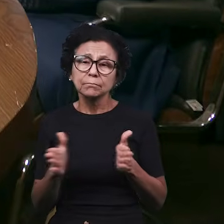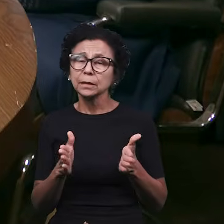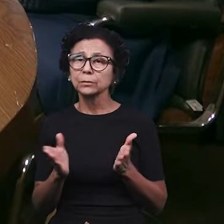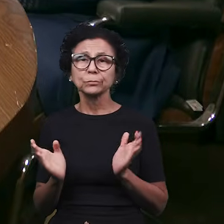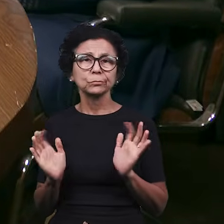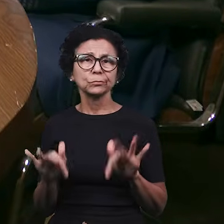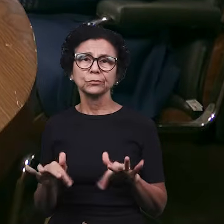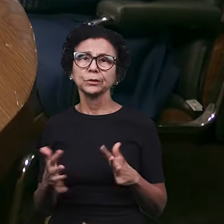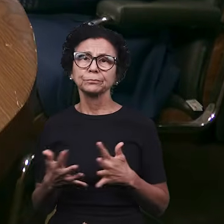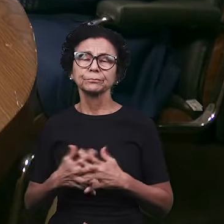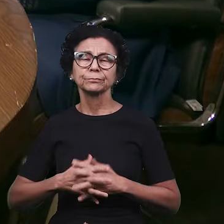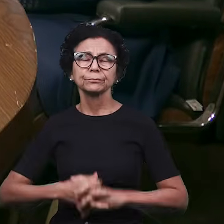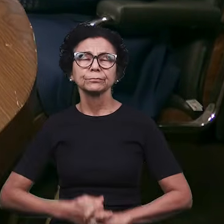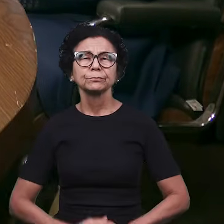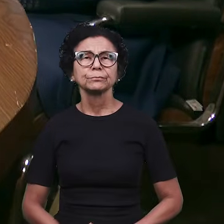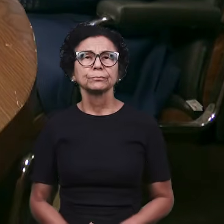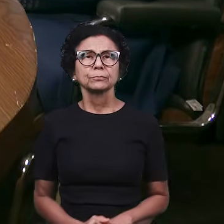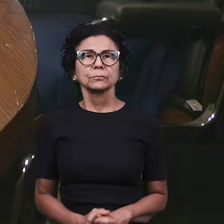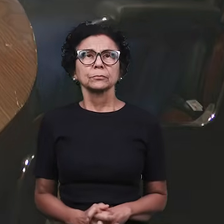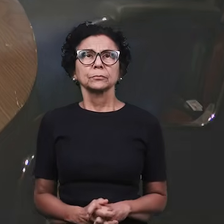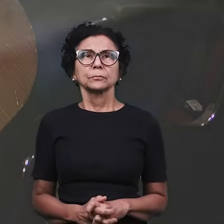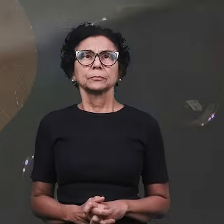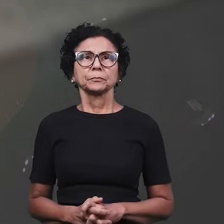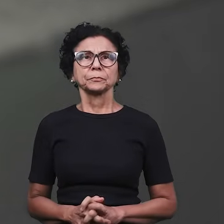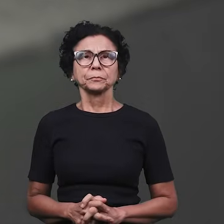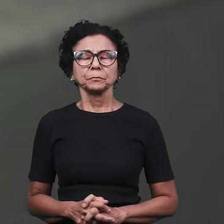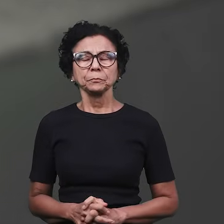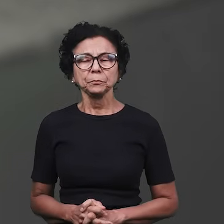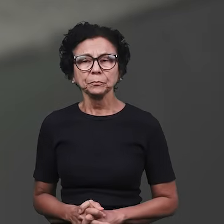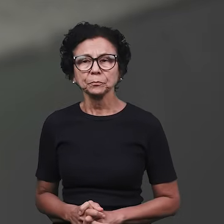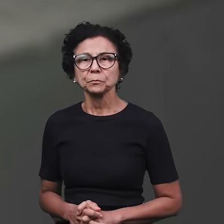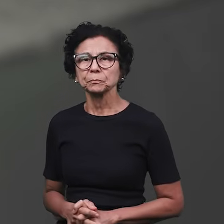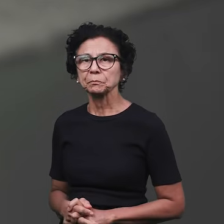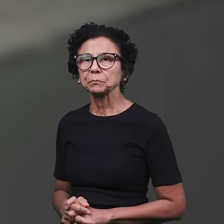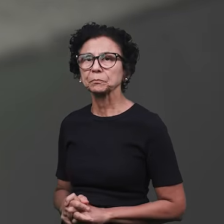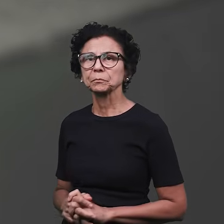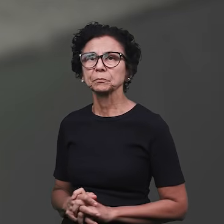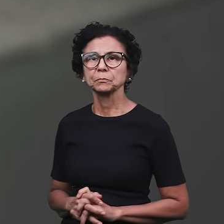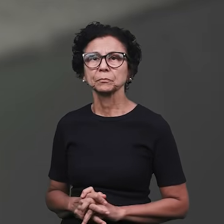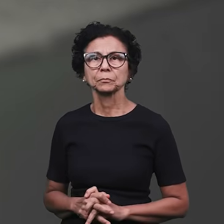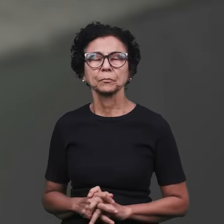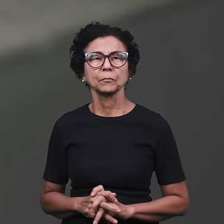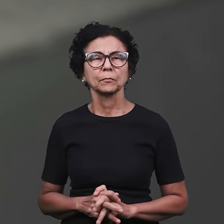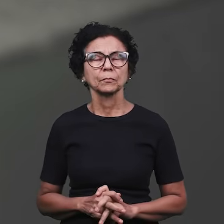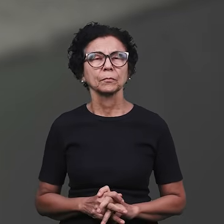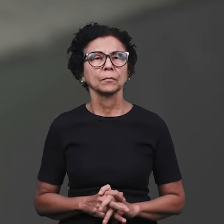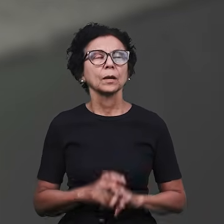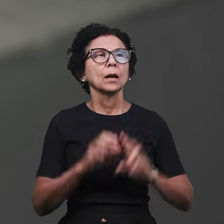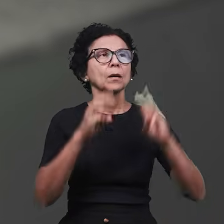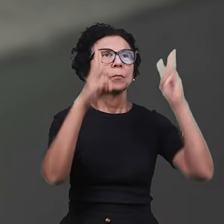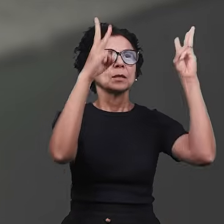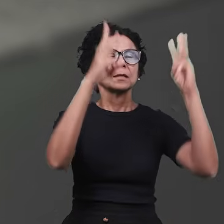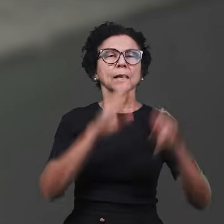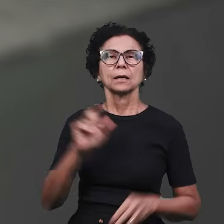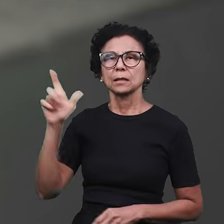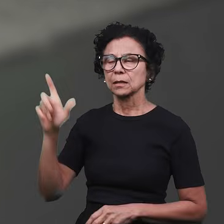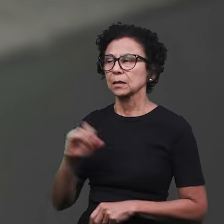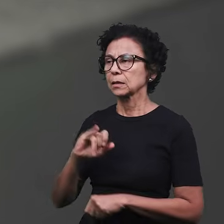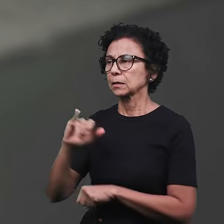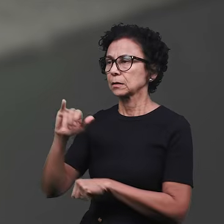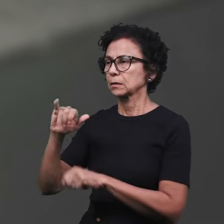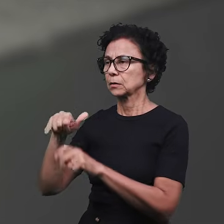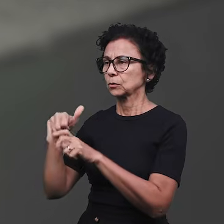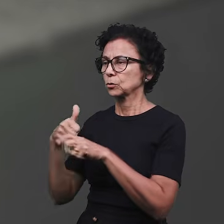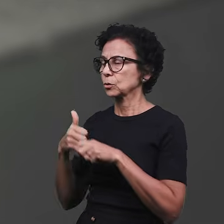essa introdução que você fez, aqui o versículo 7, ó. E chamou Moisés a Josué e lhe disse aos olhos de todo Israel. Você